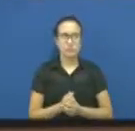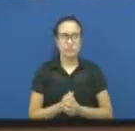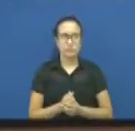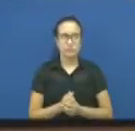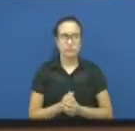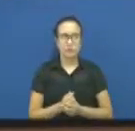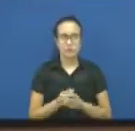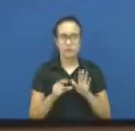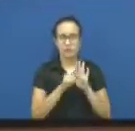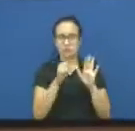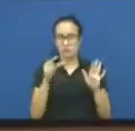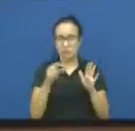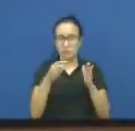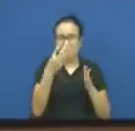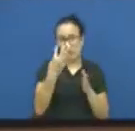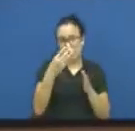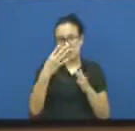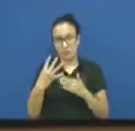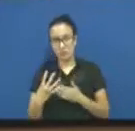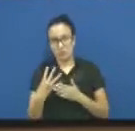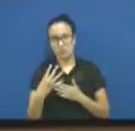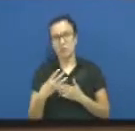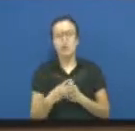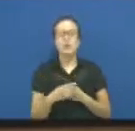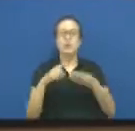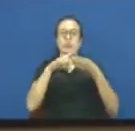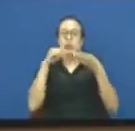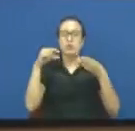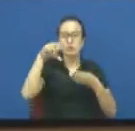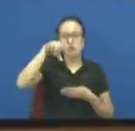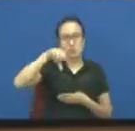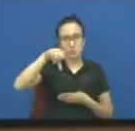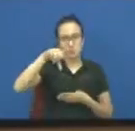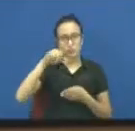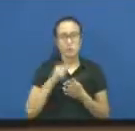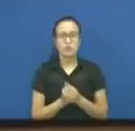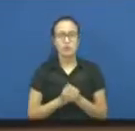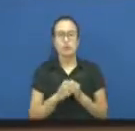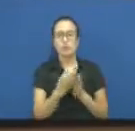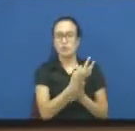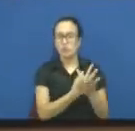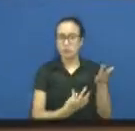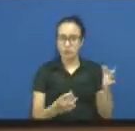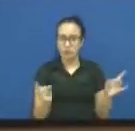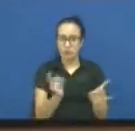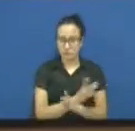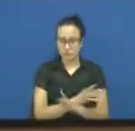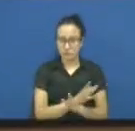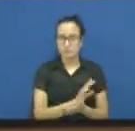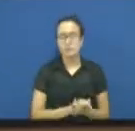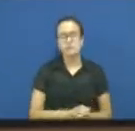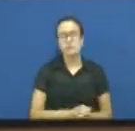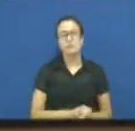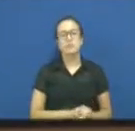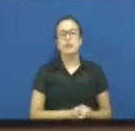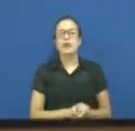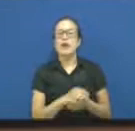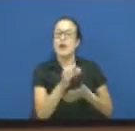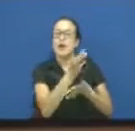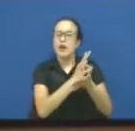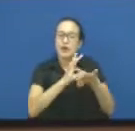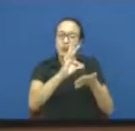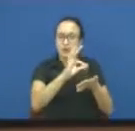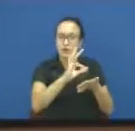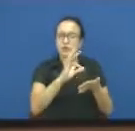São os parágrafos 3º e 4º do artigo 9º da presente redação final. A correção de inexatidão de texto já